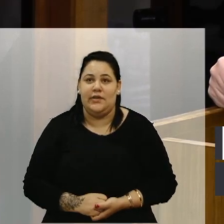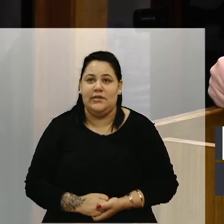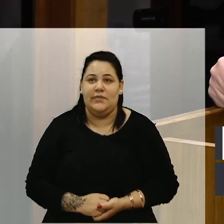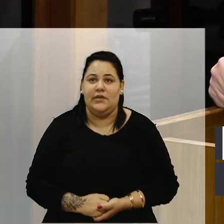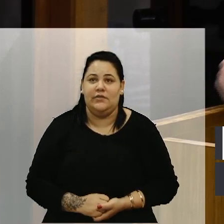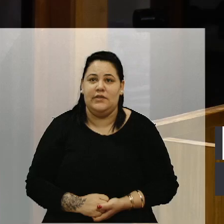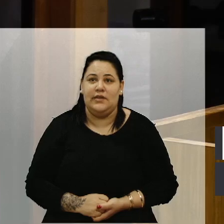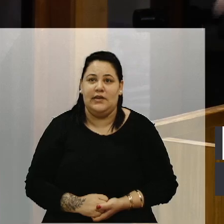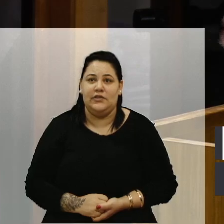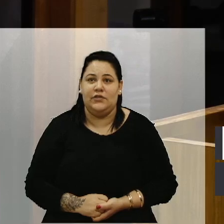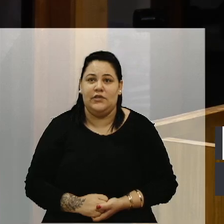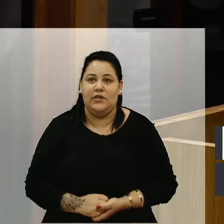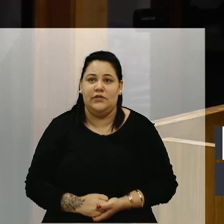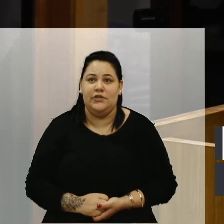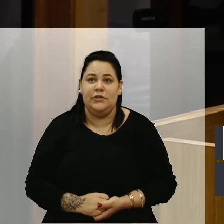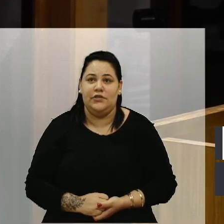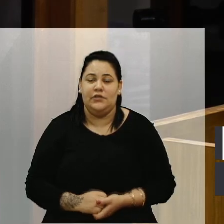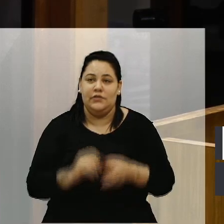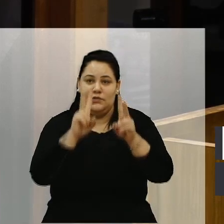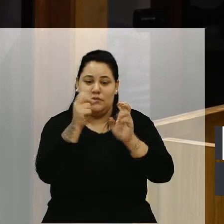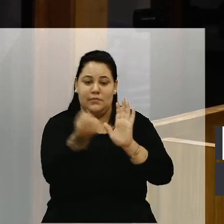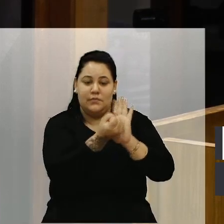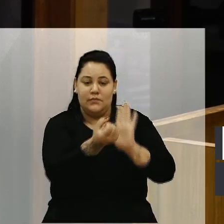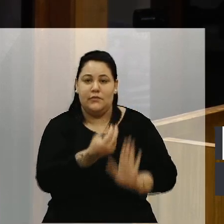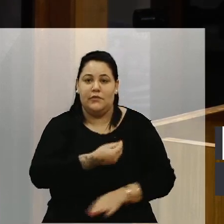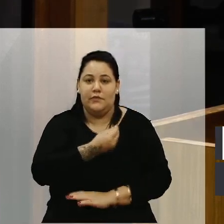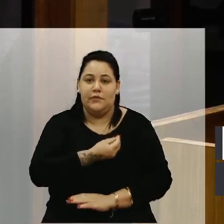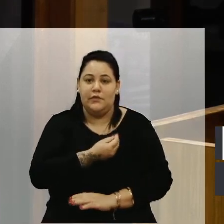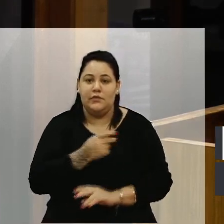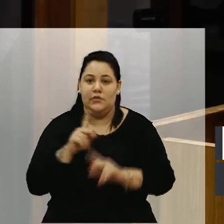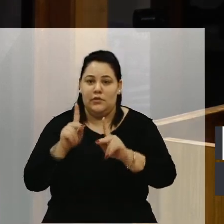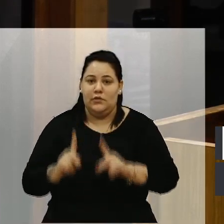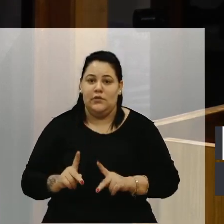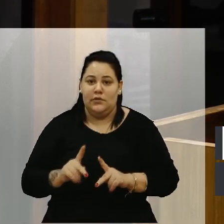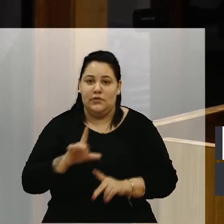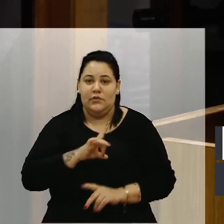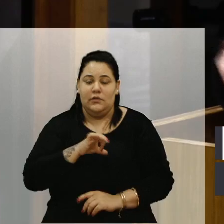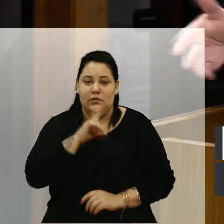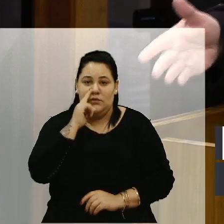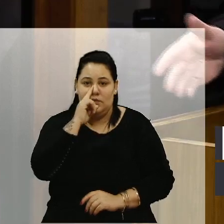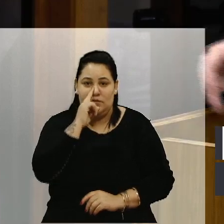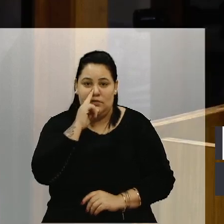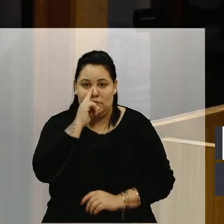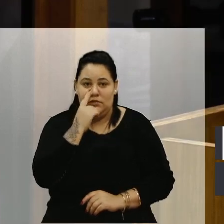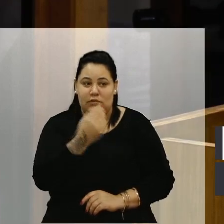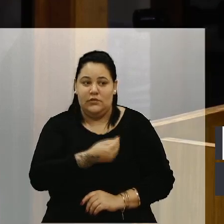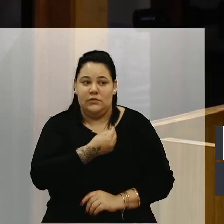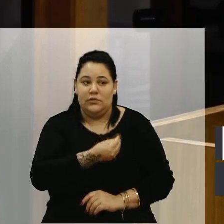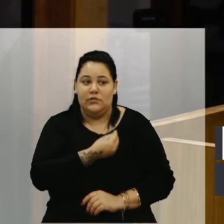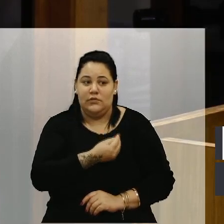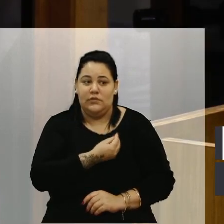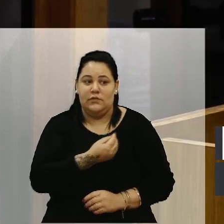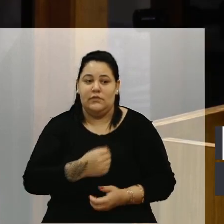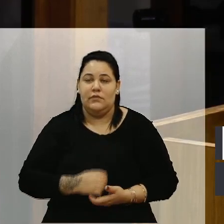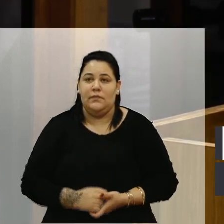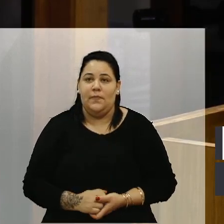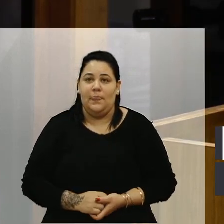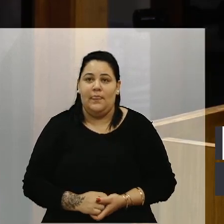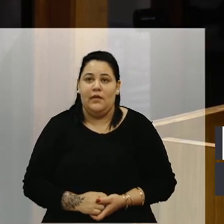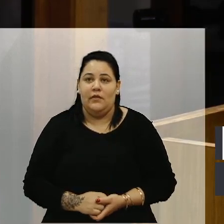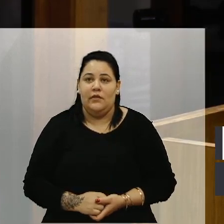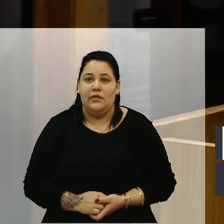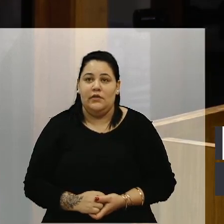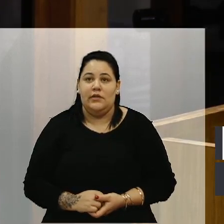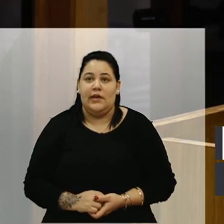que impacta na vida das pessoas, inclusive as pessoas têm risco de vida, né? Eu acho que não deve ser tratado. E aqui comemorar